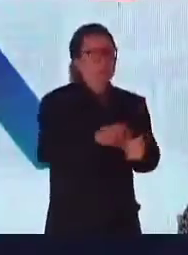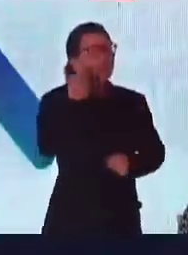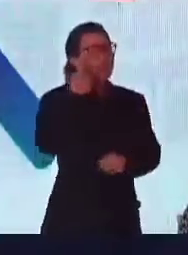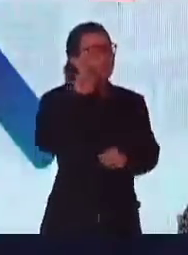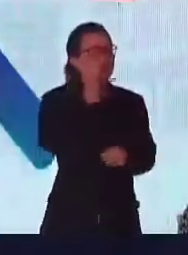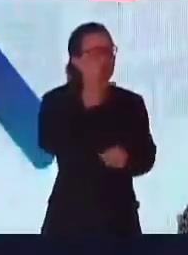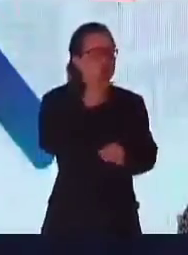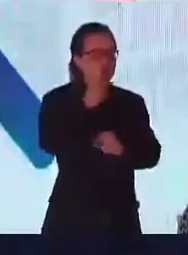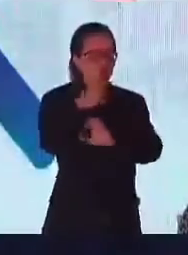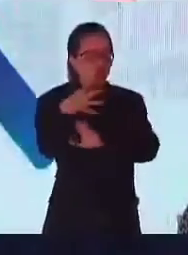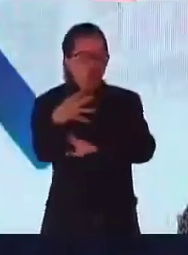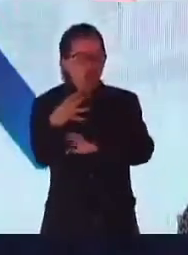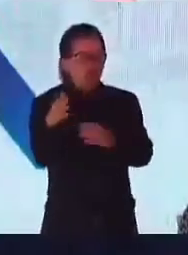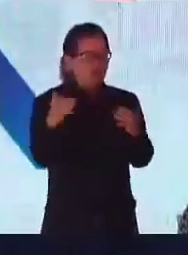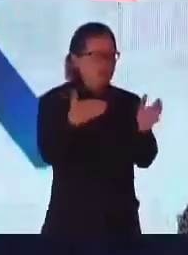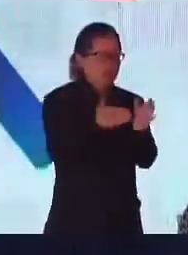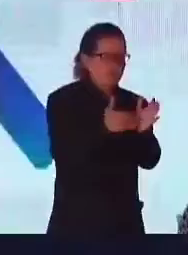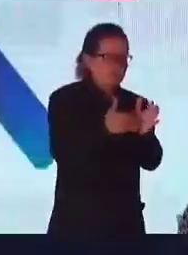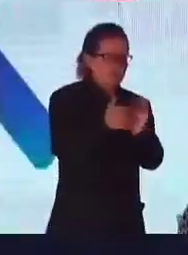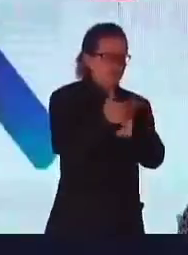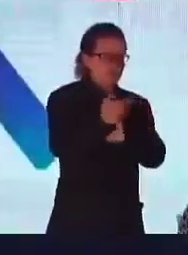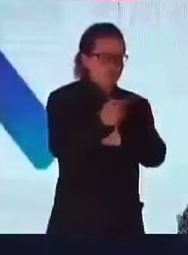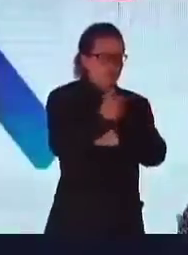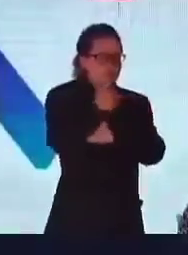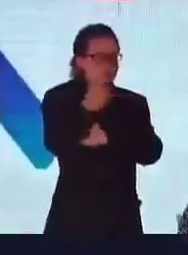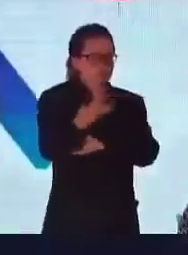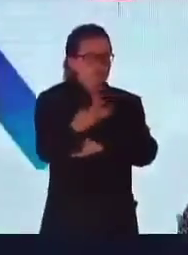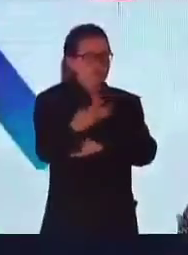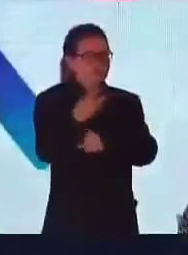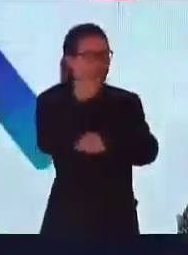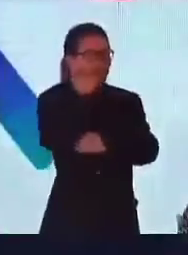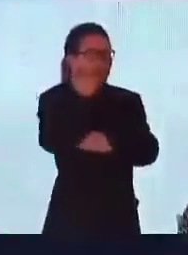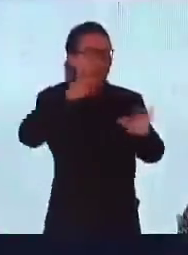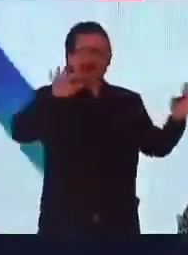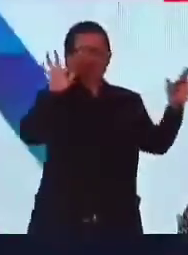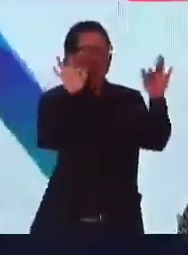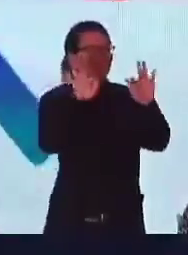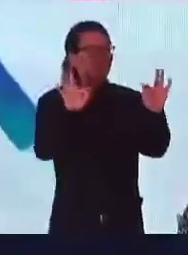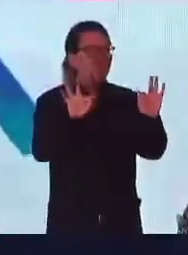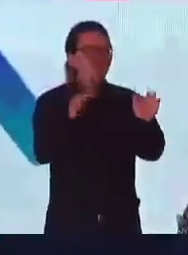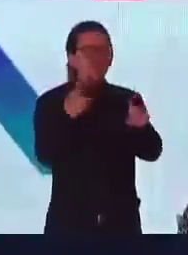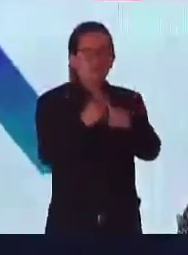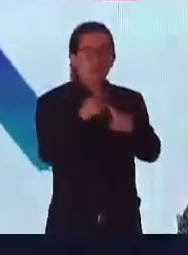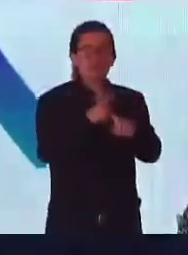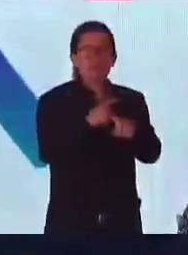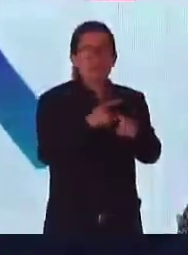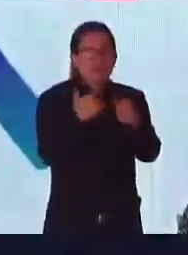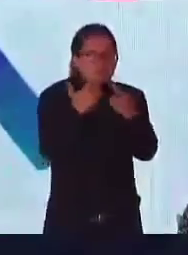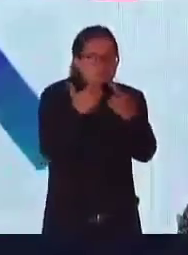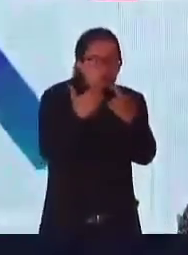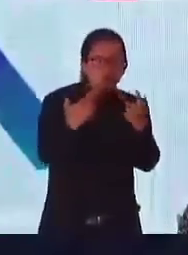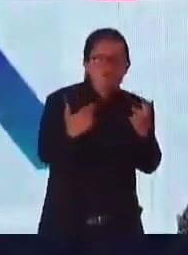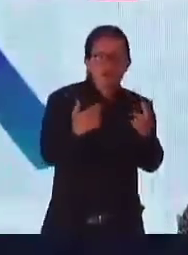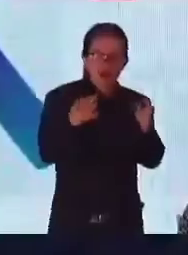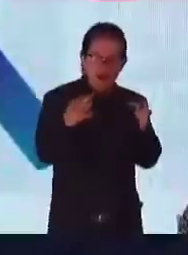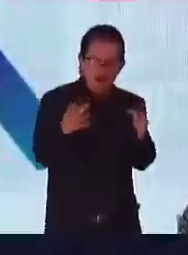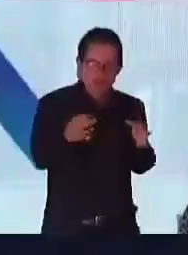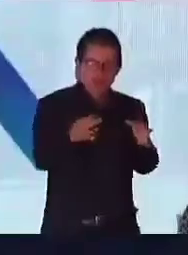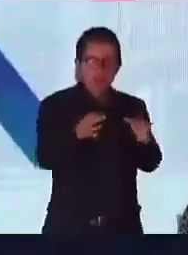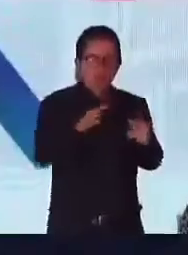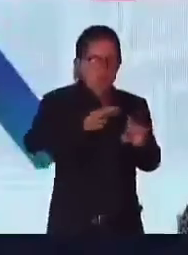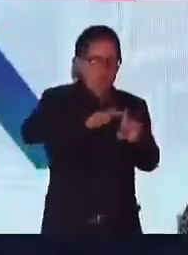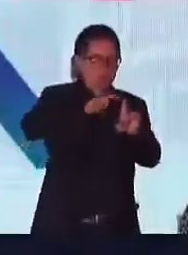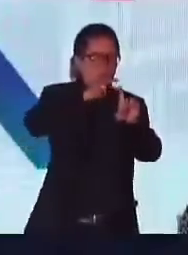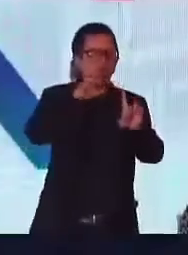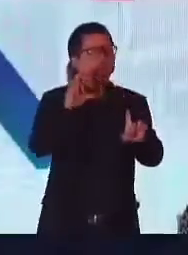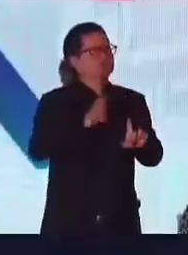2013, nós não sabíamos que eram felizes, porque vivíamos uma primavera da ciência e tecnologia no Brasil. Nós formamos, nesse período,